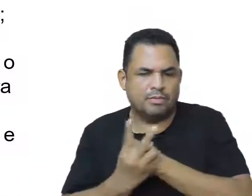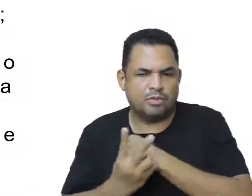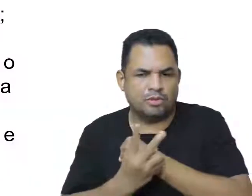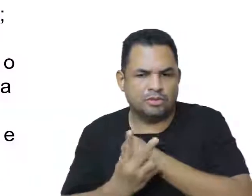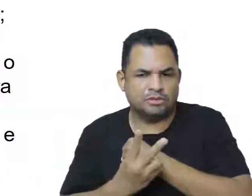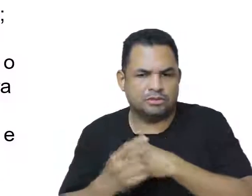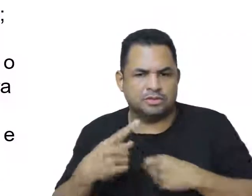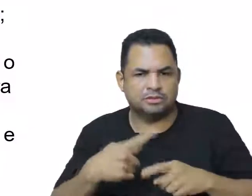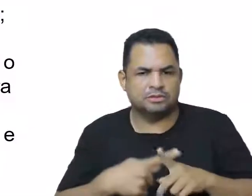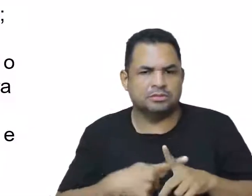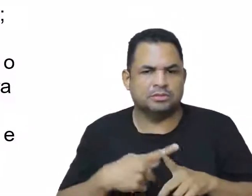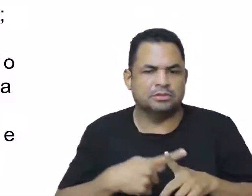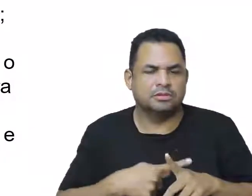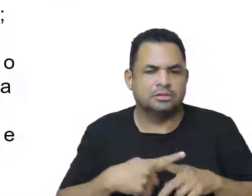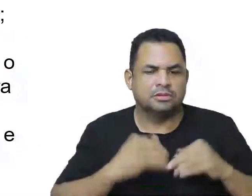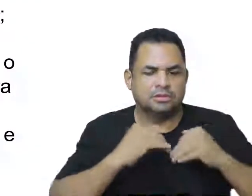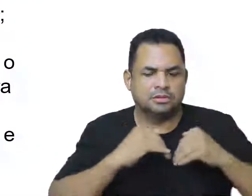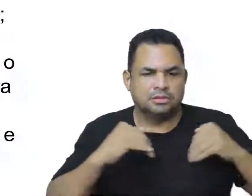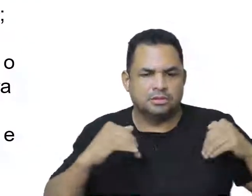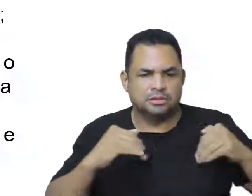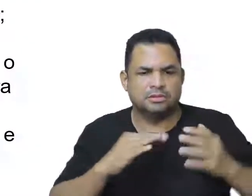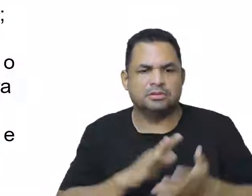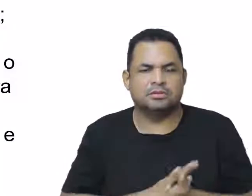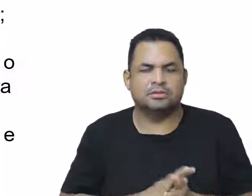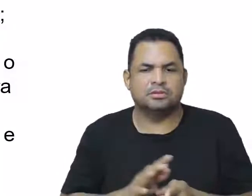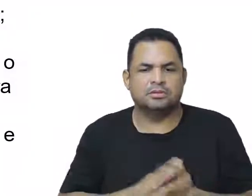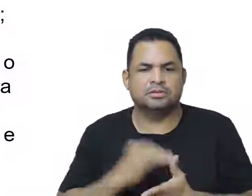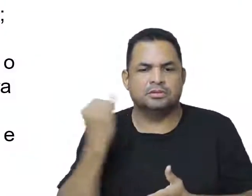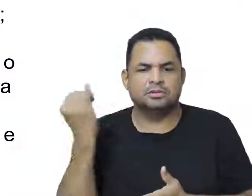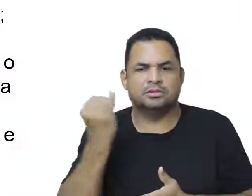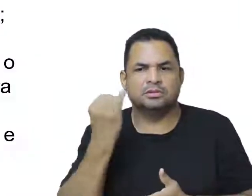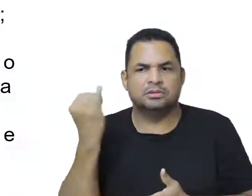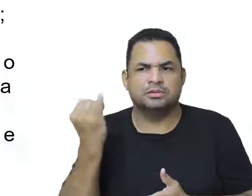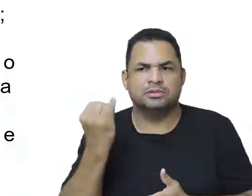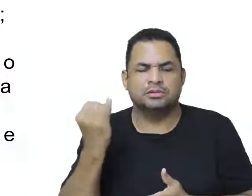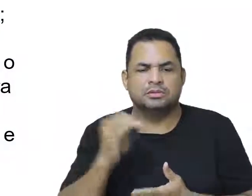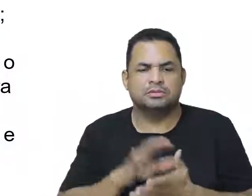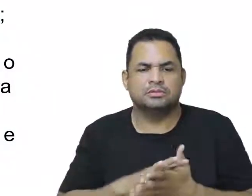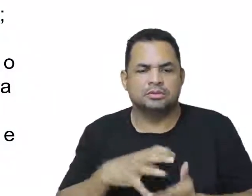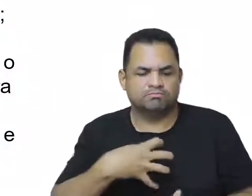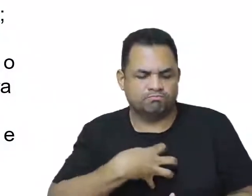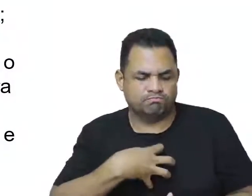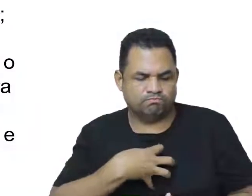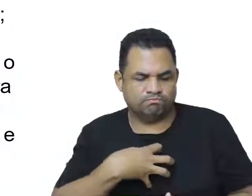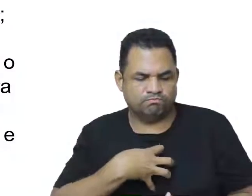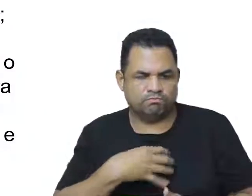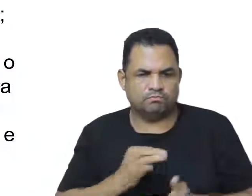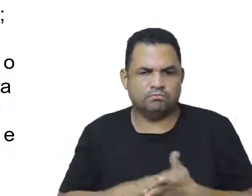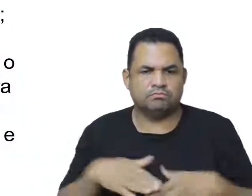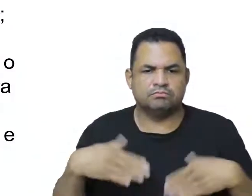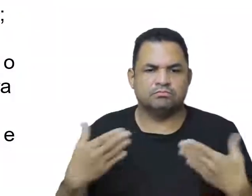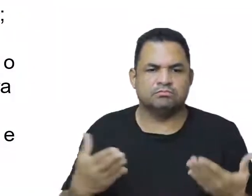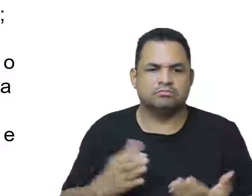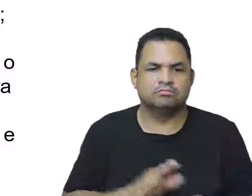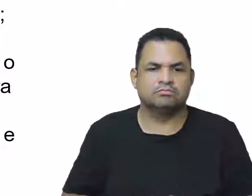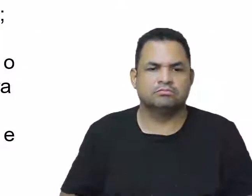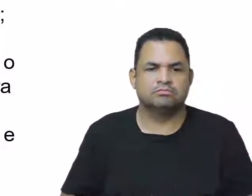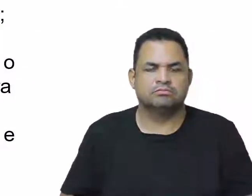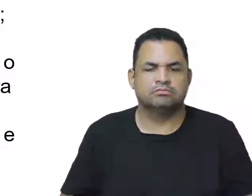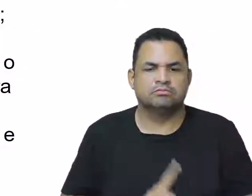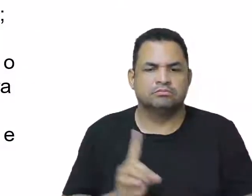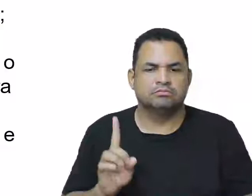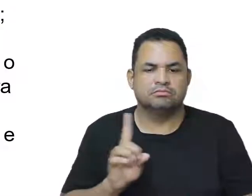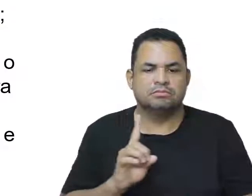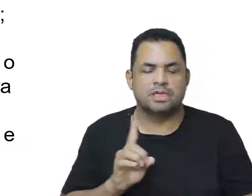térmico, né? Esses pelos também têm muita importância na questão sensorial, tá, pessoal? Veja bem, eles não